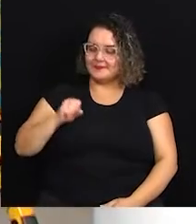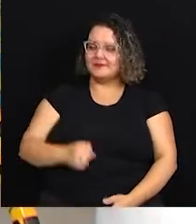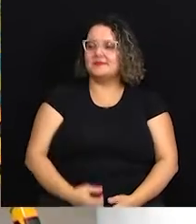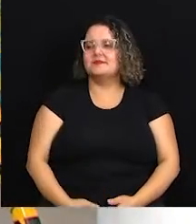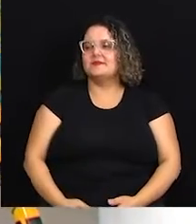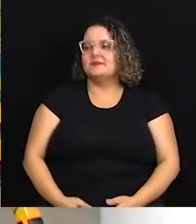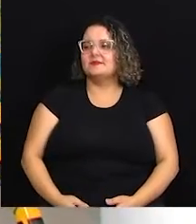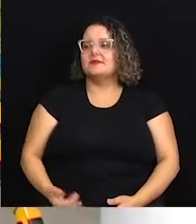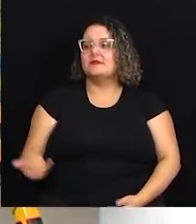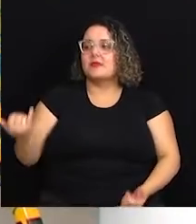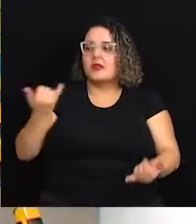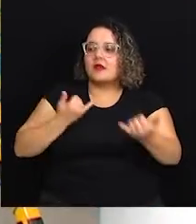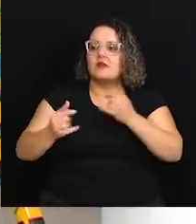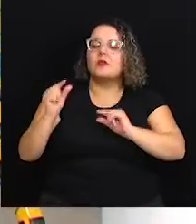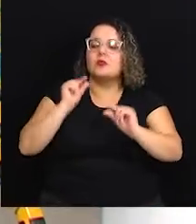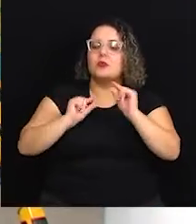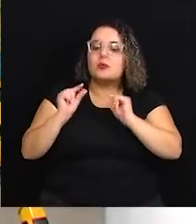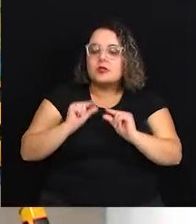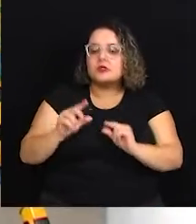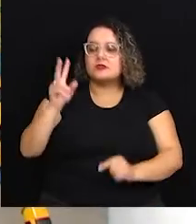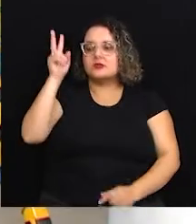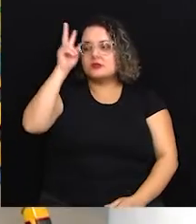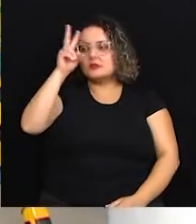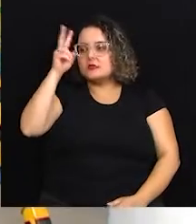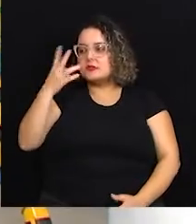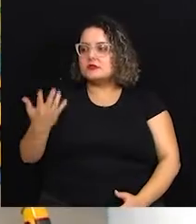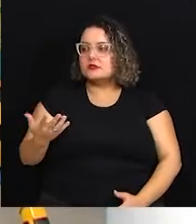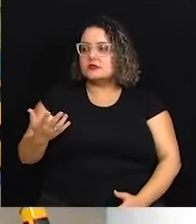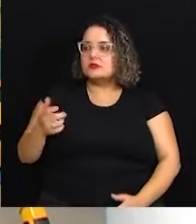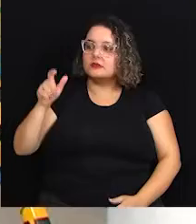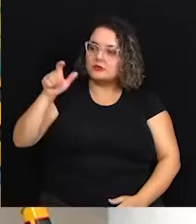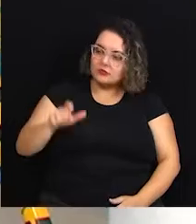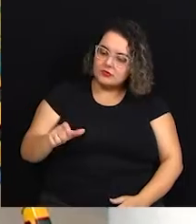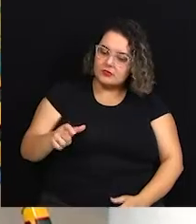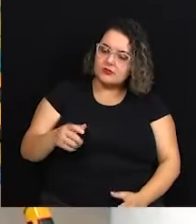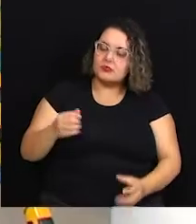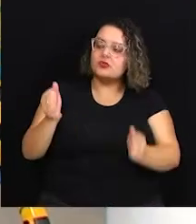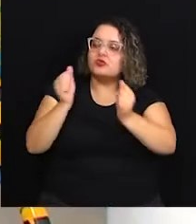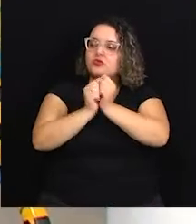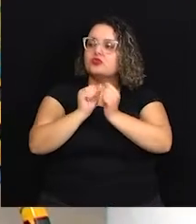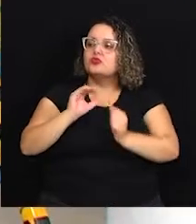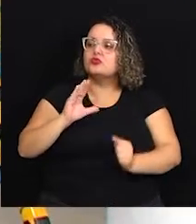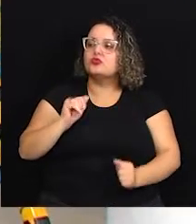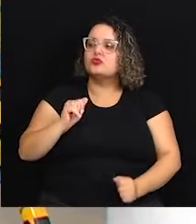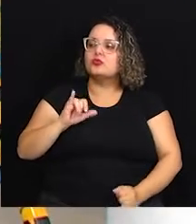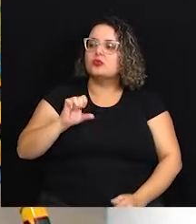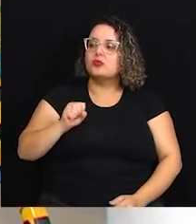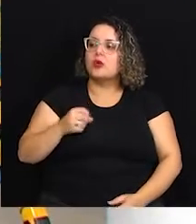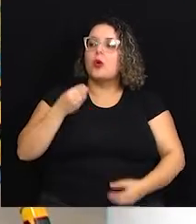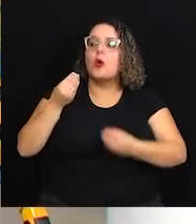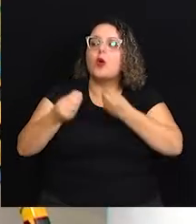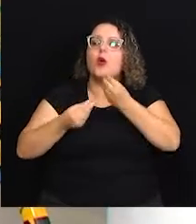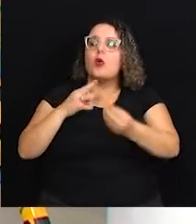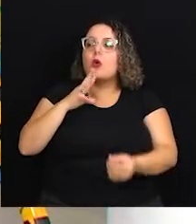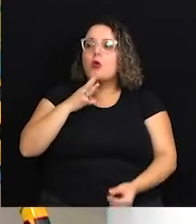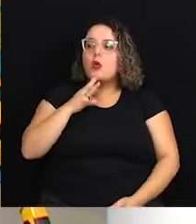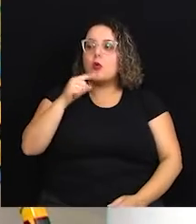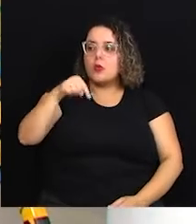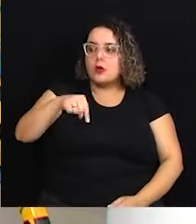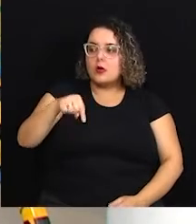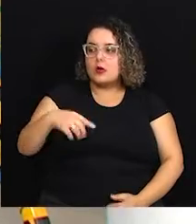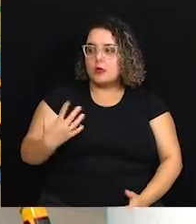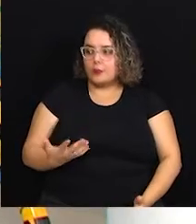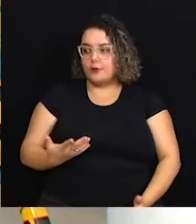um pouco sobre a história de você e o CAIS. Como é que você conheceu esse espaço que